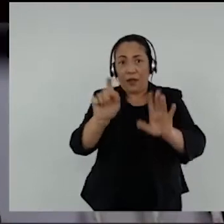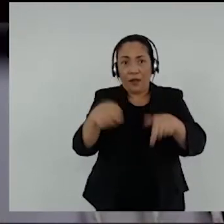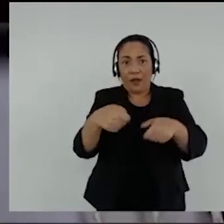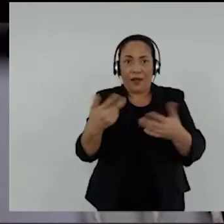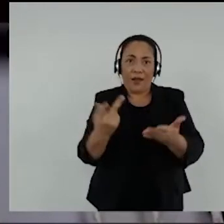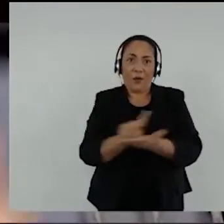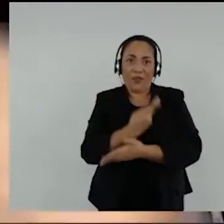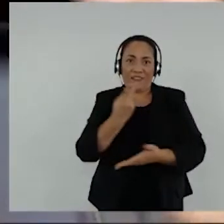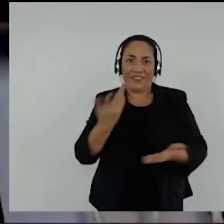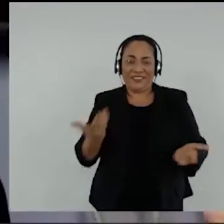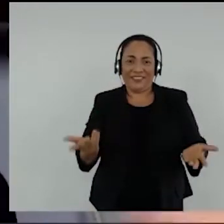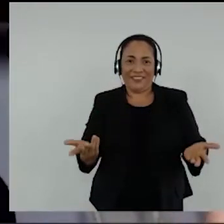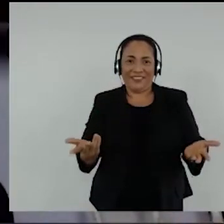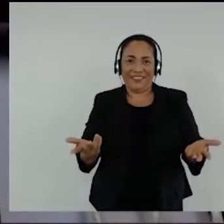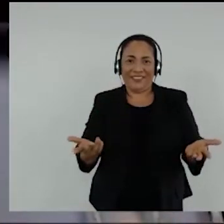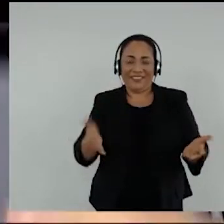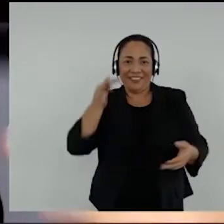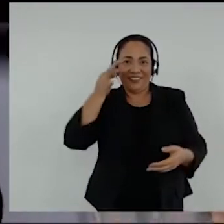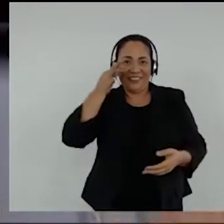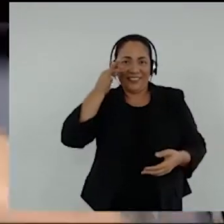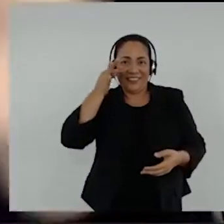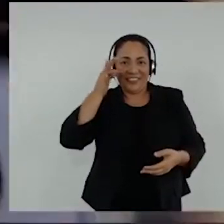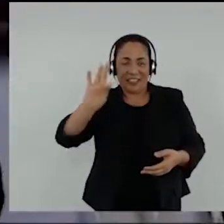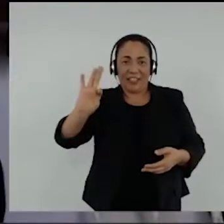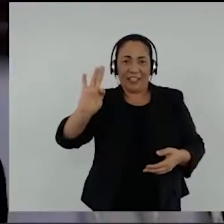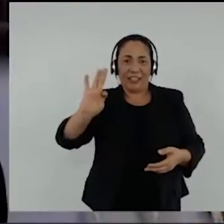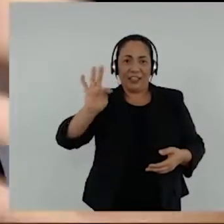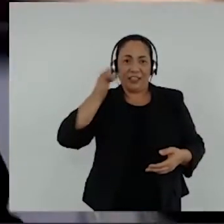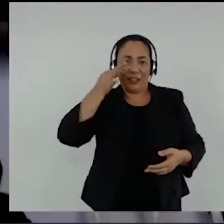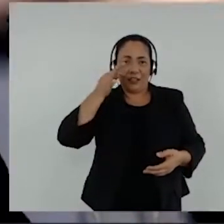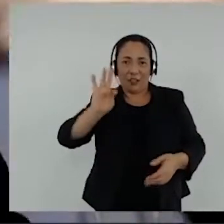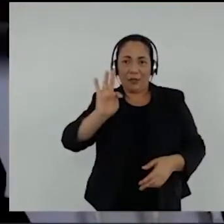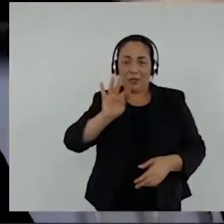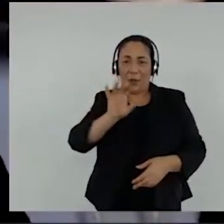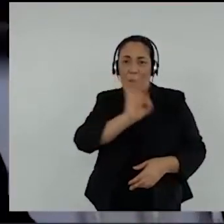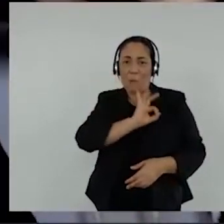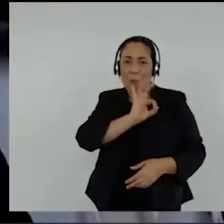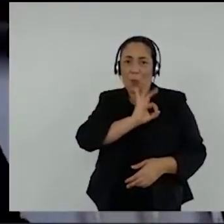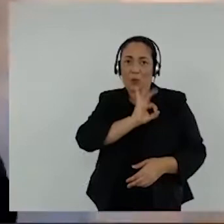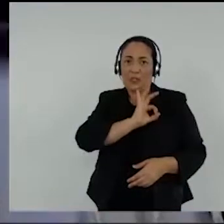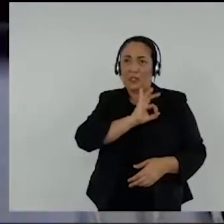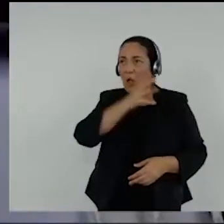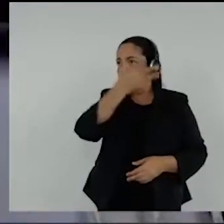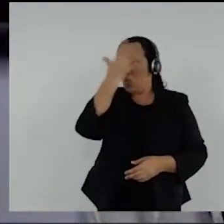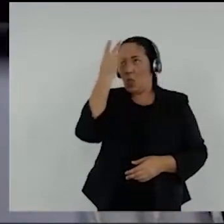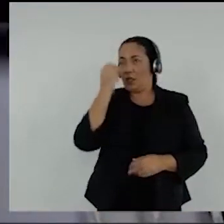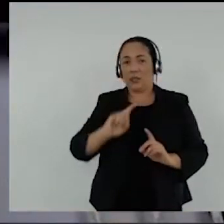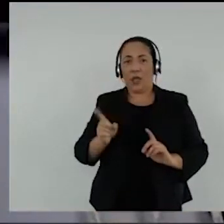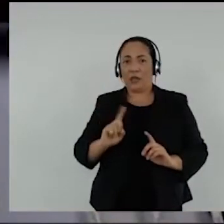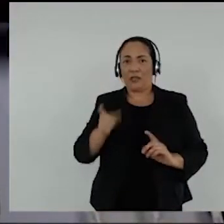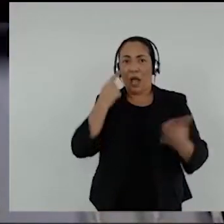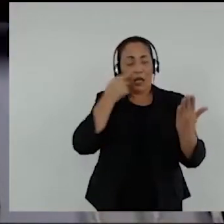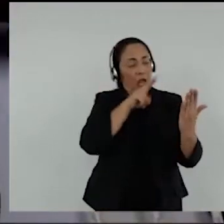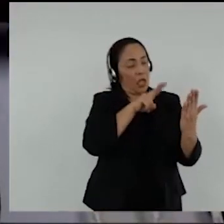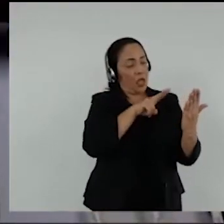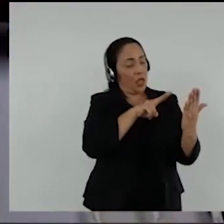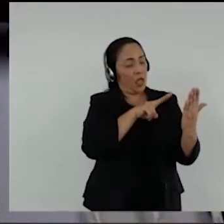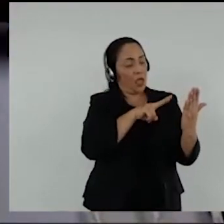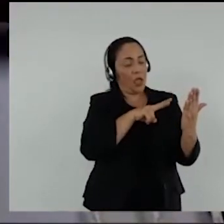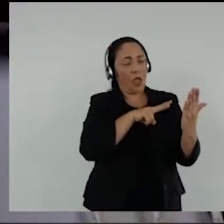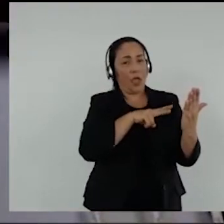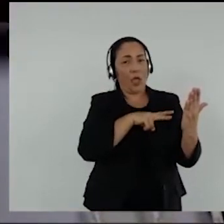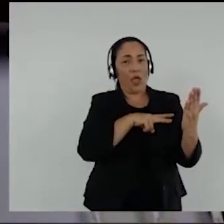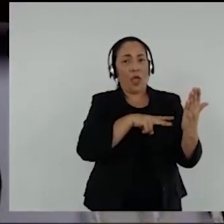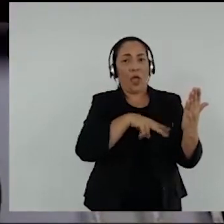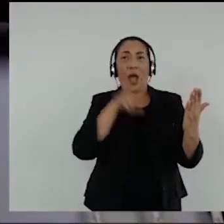acontece. Né? Muitas vezes com testemunha, às vezes policial, até porque o policial muitas vezes nem tem lembrança do fato, ele tem mesmo que ler o BO antes de